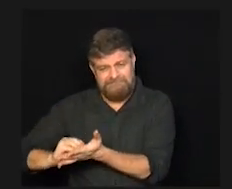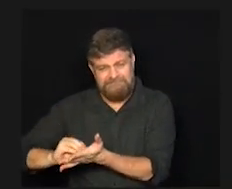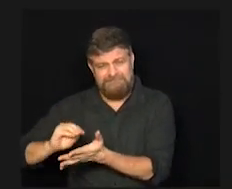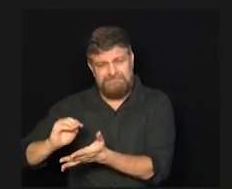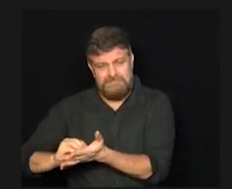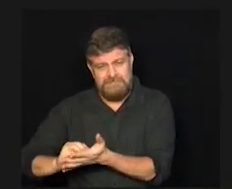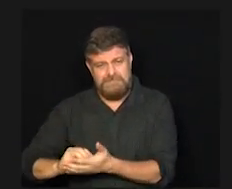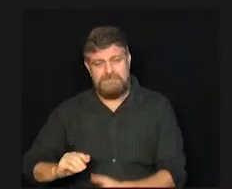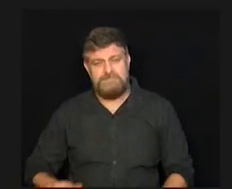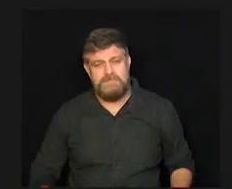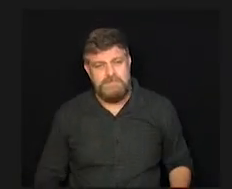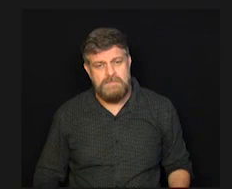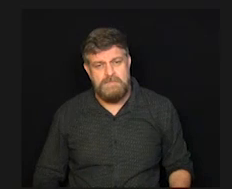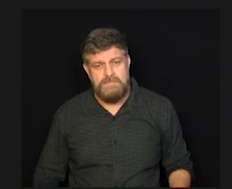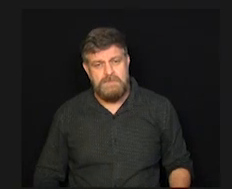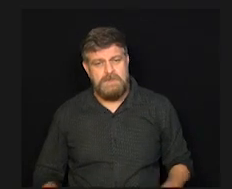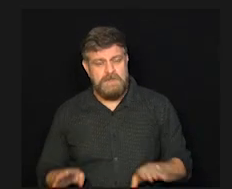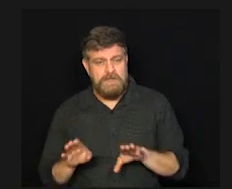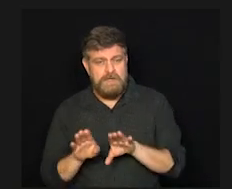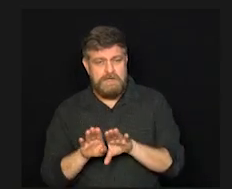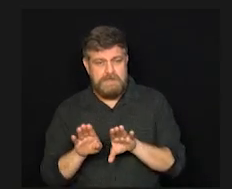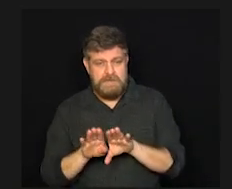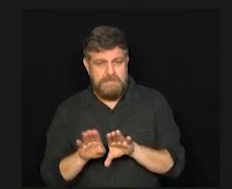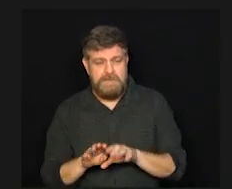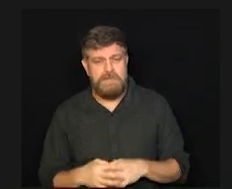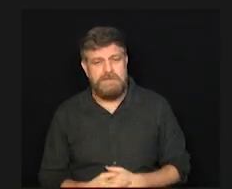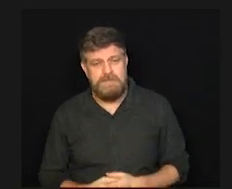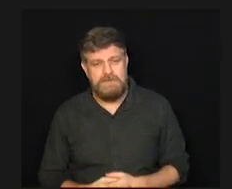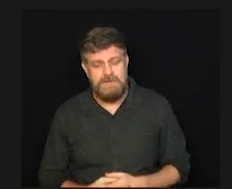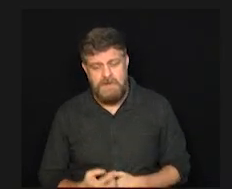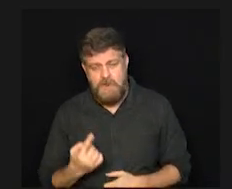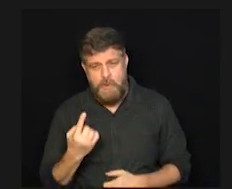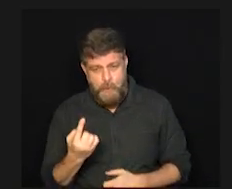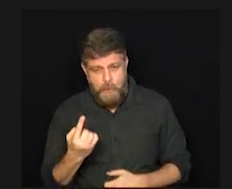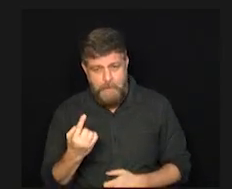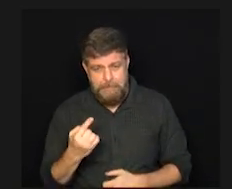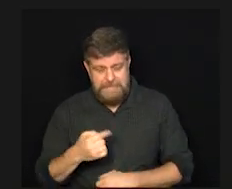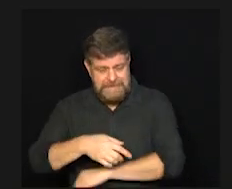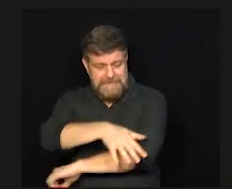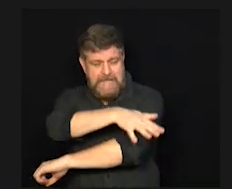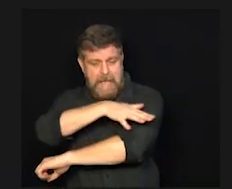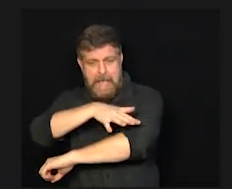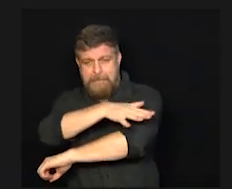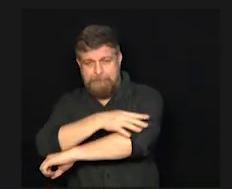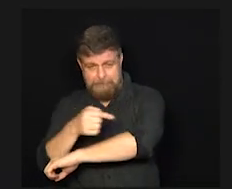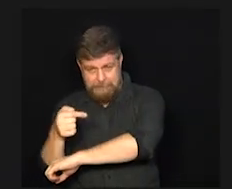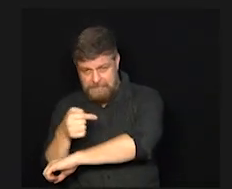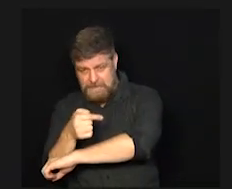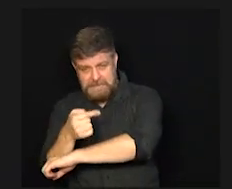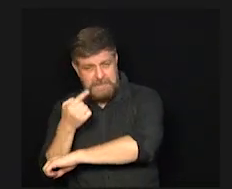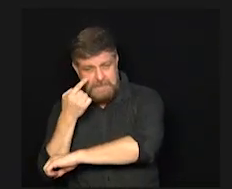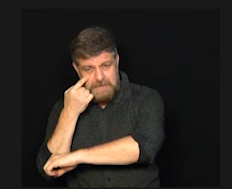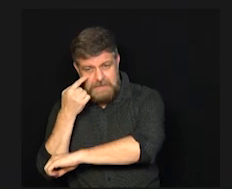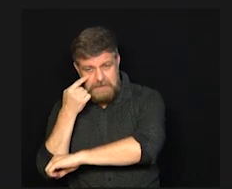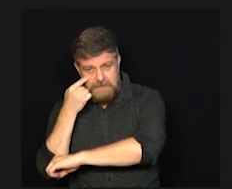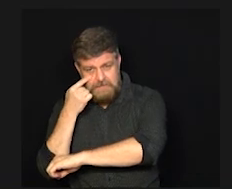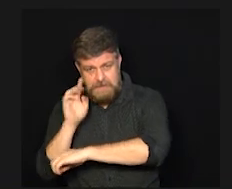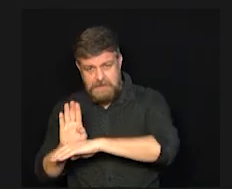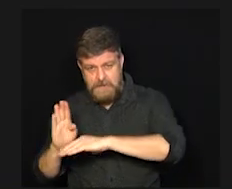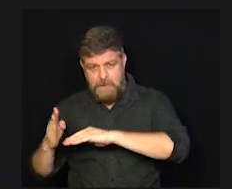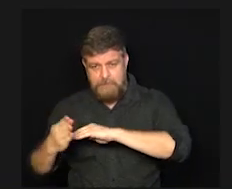de muitas coisas, inclusive de uma das praças que eu vi lá no